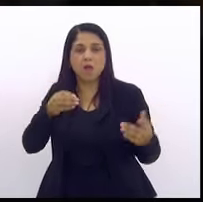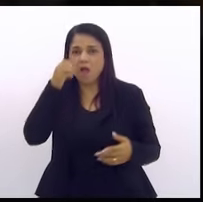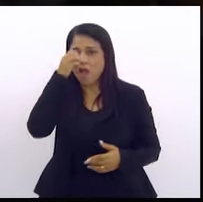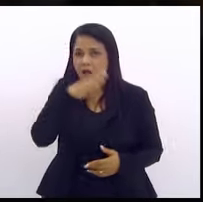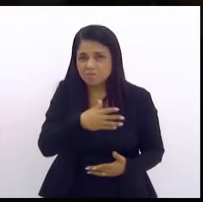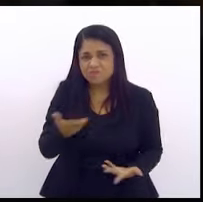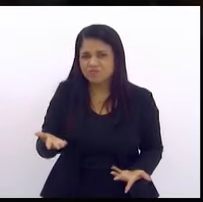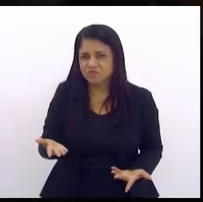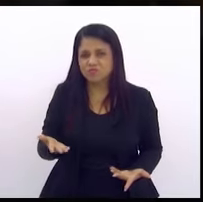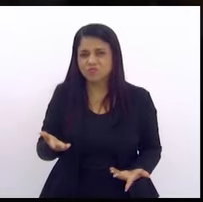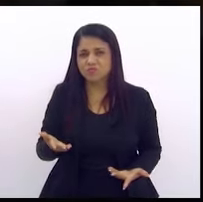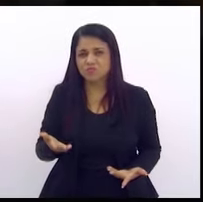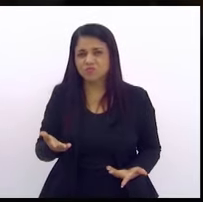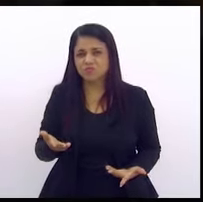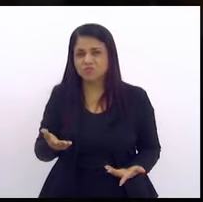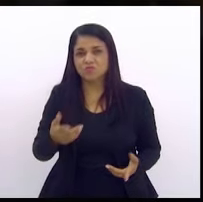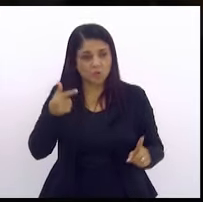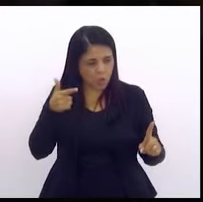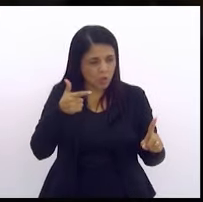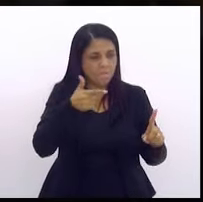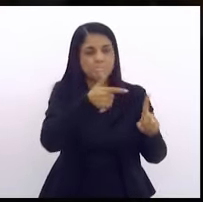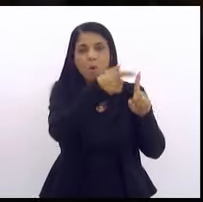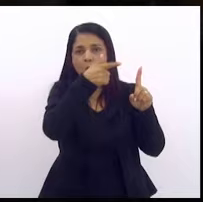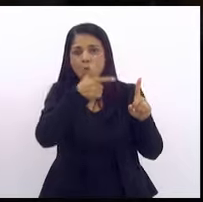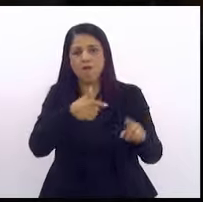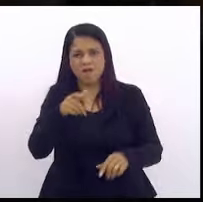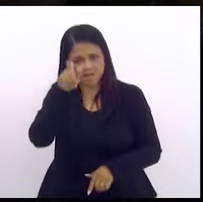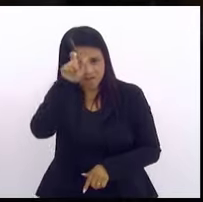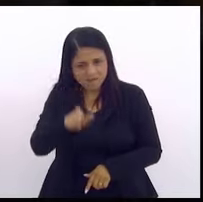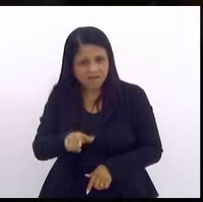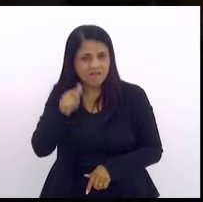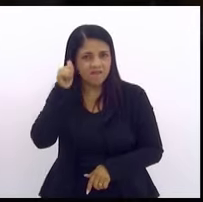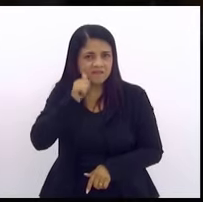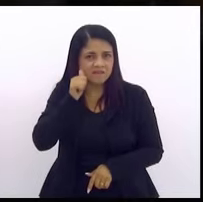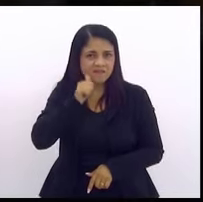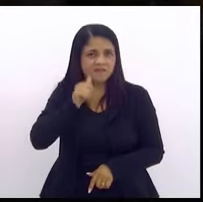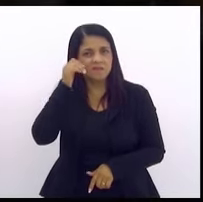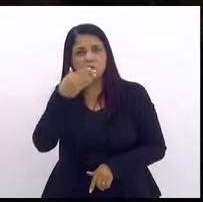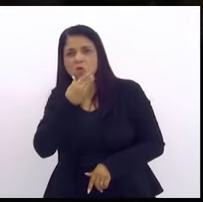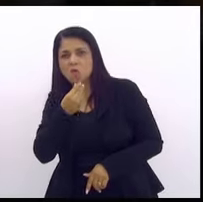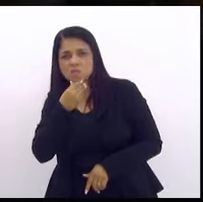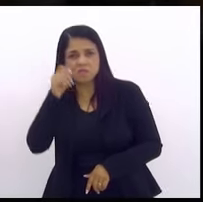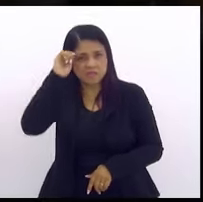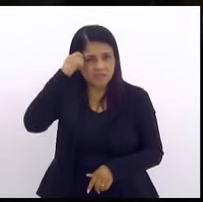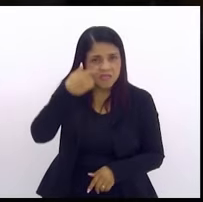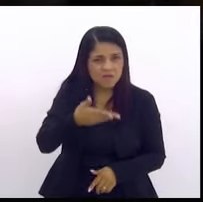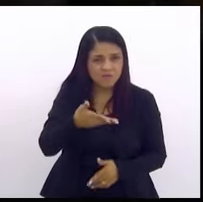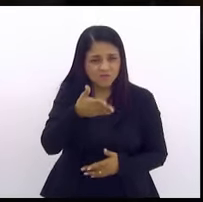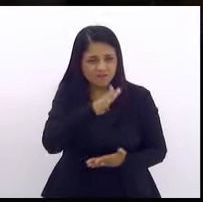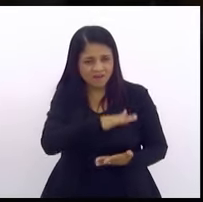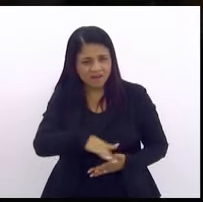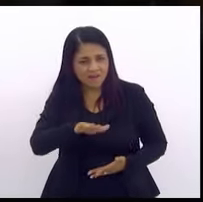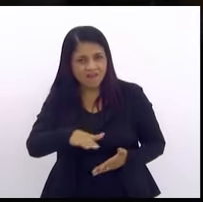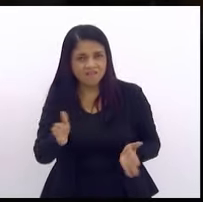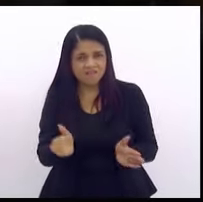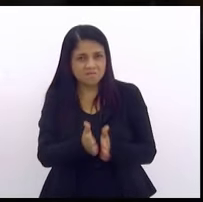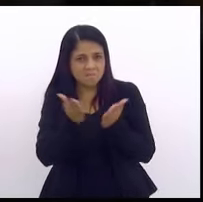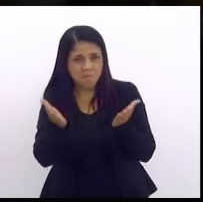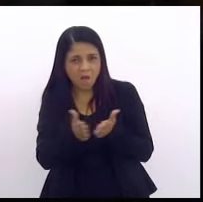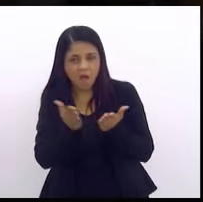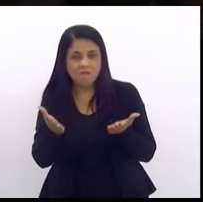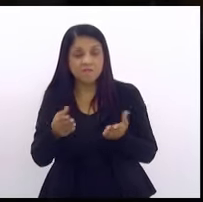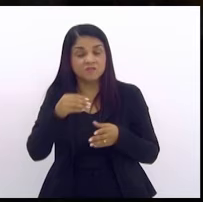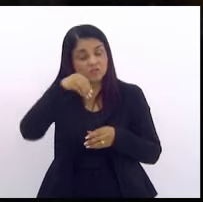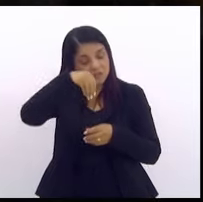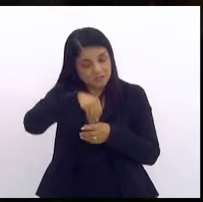essa bala perdida só encontra o corpo negro, só encontra o corpo pobre, às vezes dormindo dentro